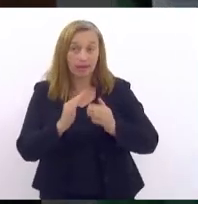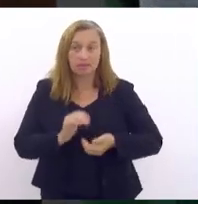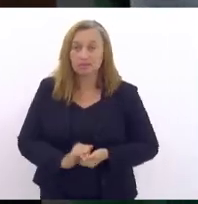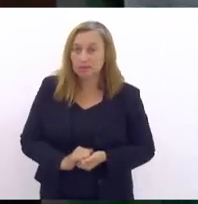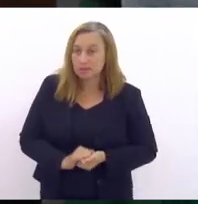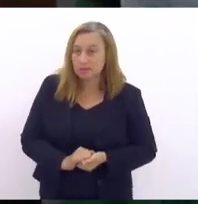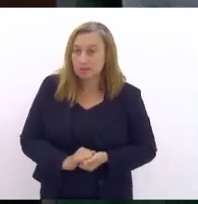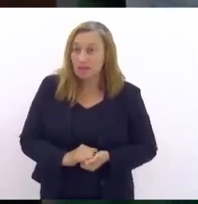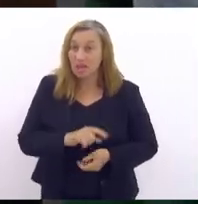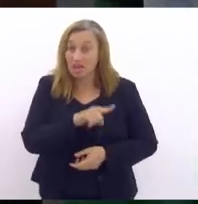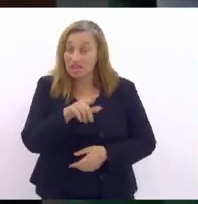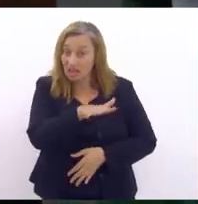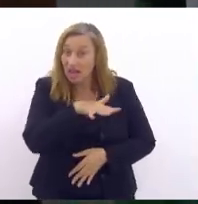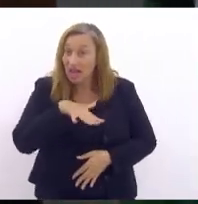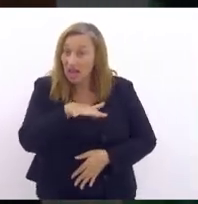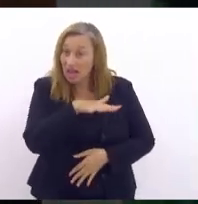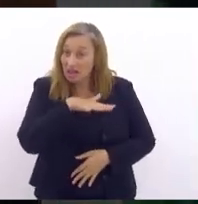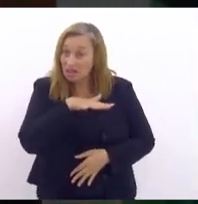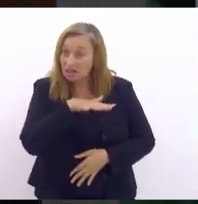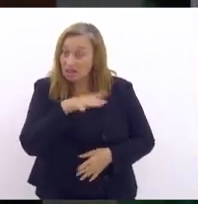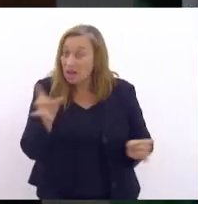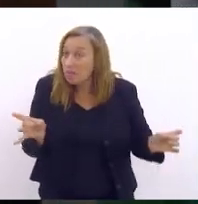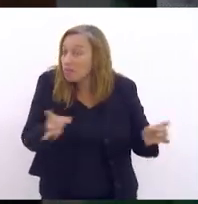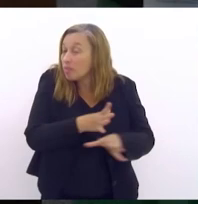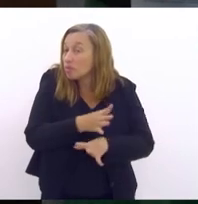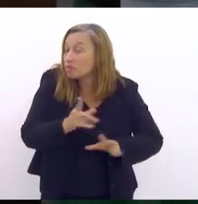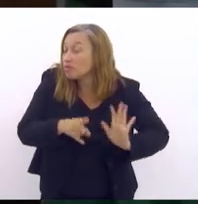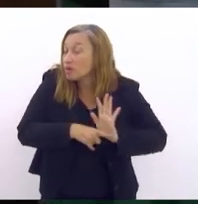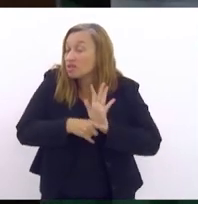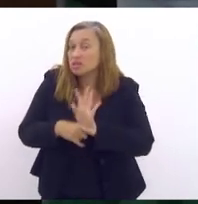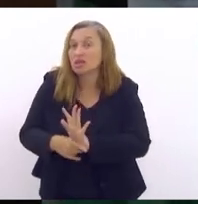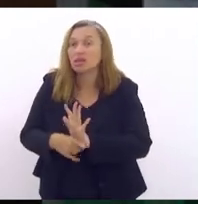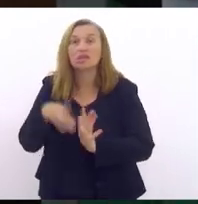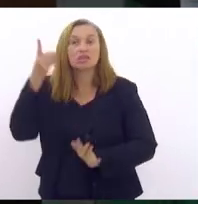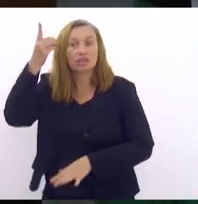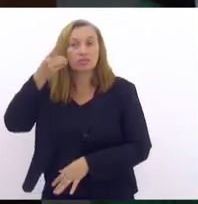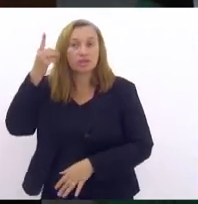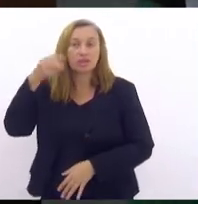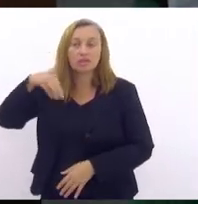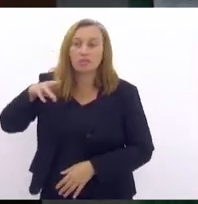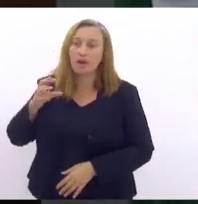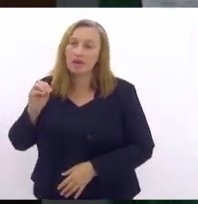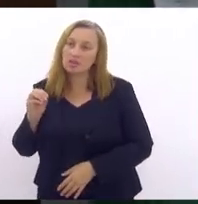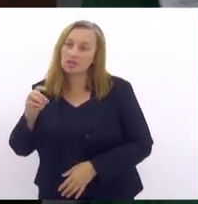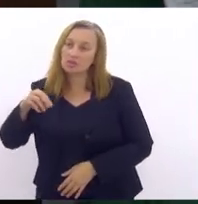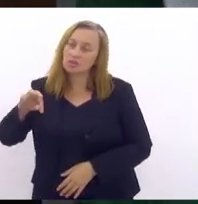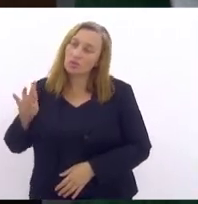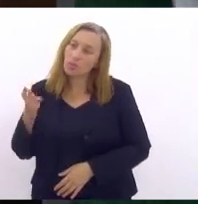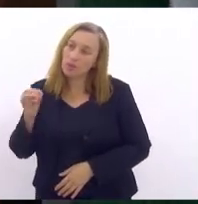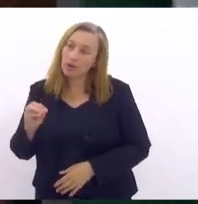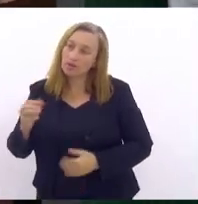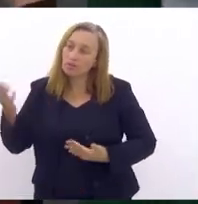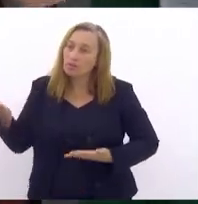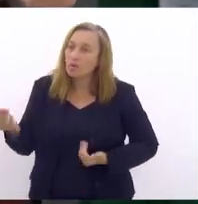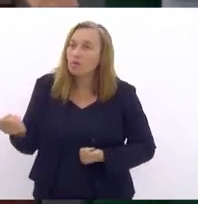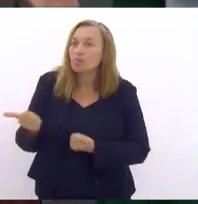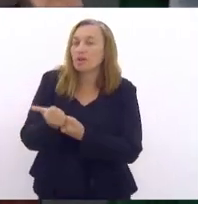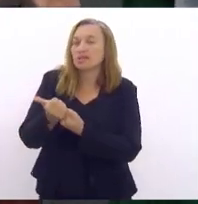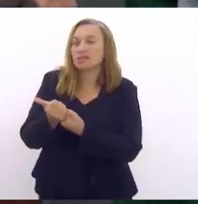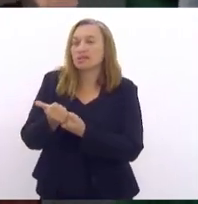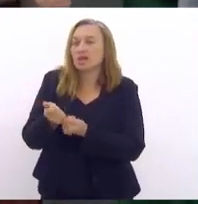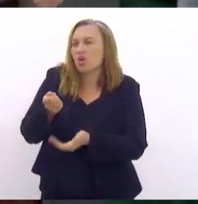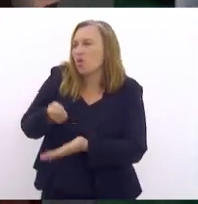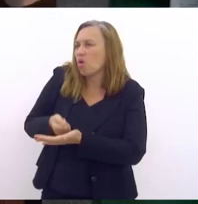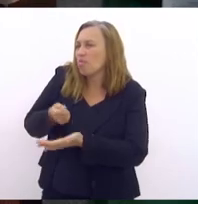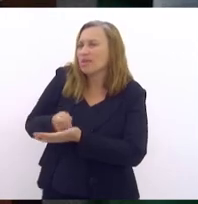que esse setor está pronto para contribuir, deputado Márcio Glauberto, como parceiro, não é cobrando